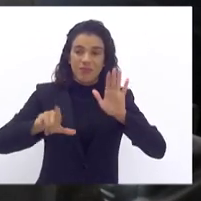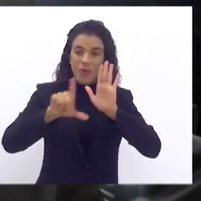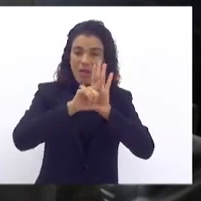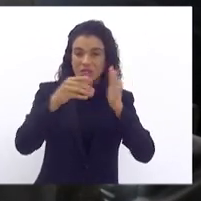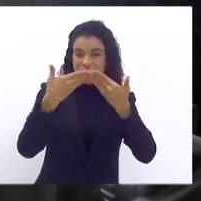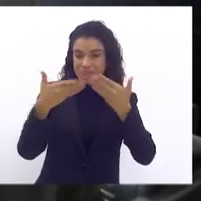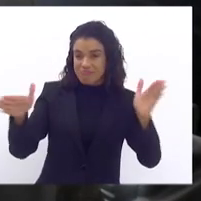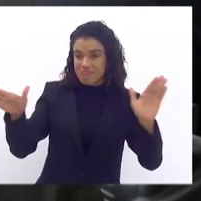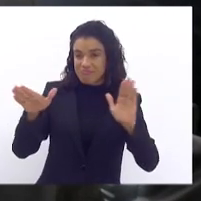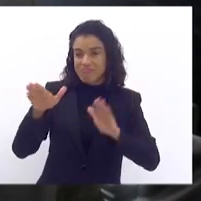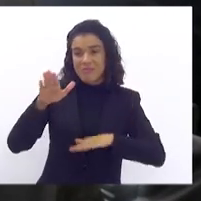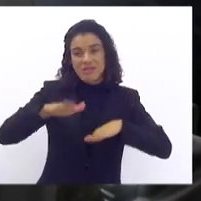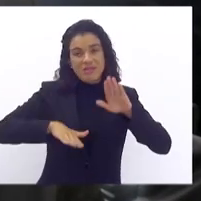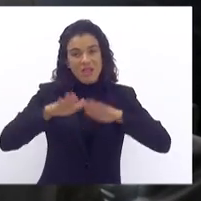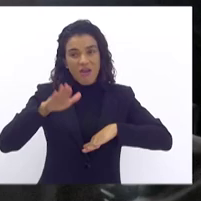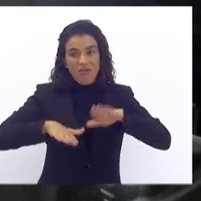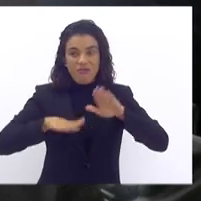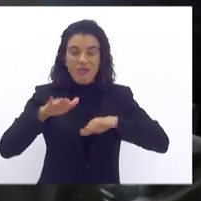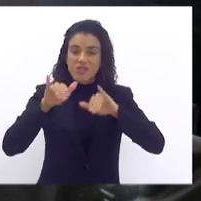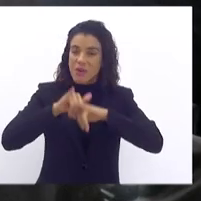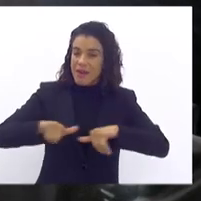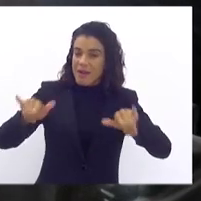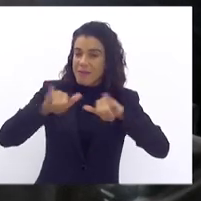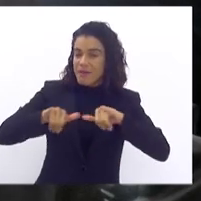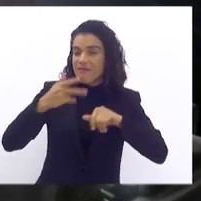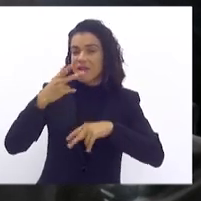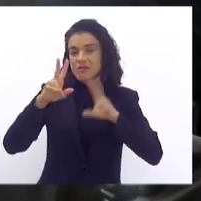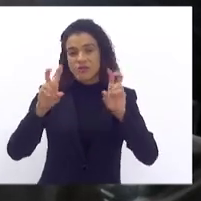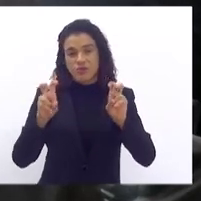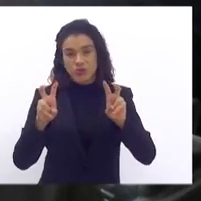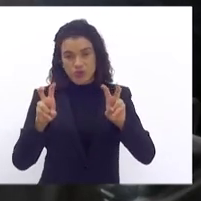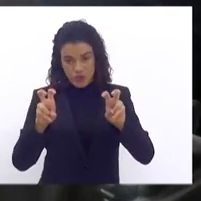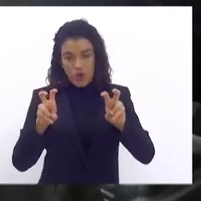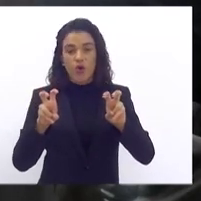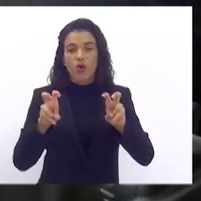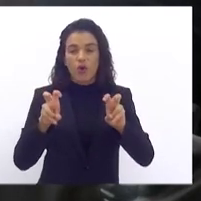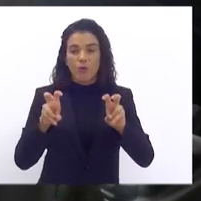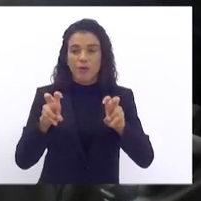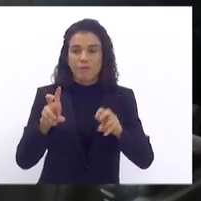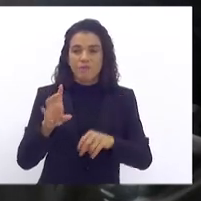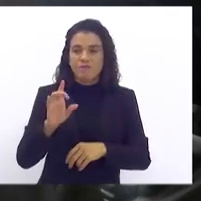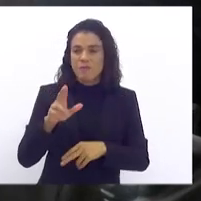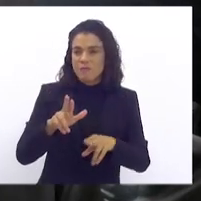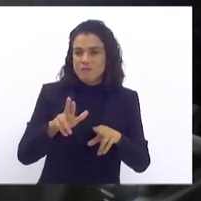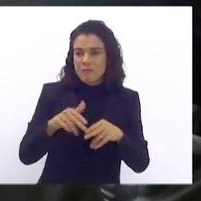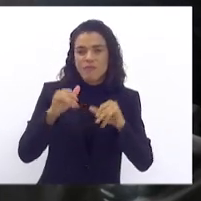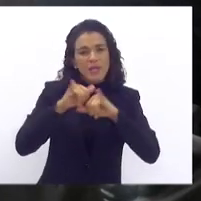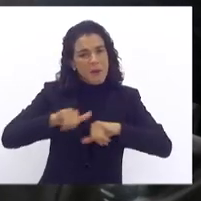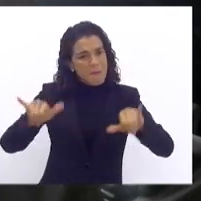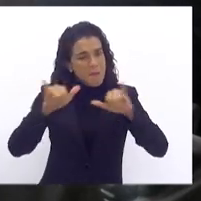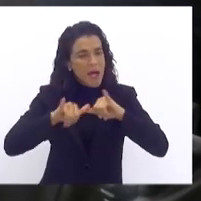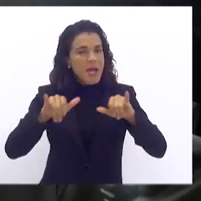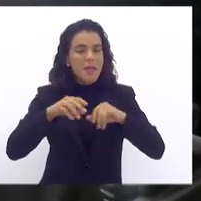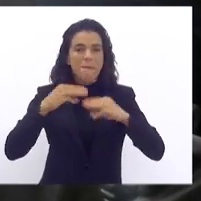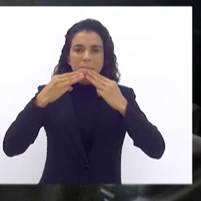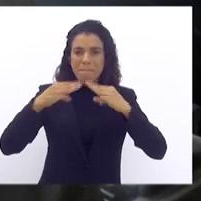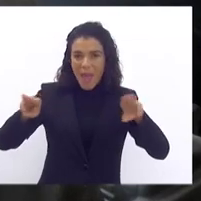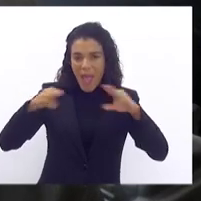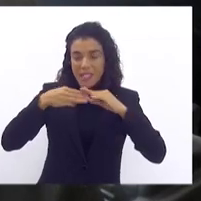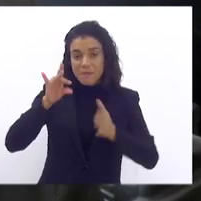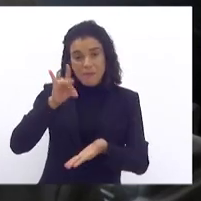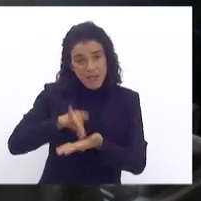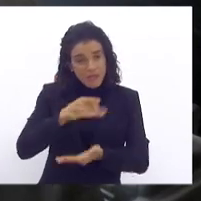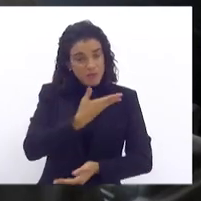ampla, talvez uma grande campanha falando sobre isso, falando sobre esse tema, não apenas nas, mas campanhas publicitárias públicas